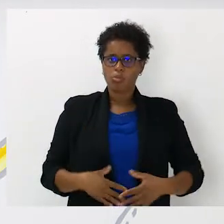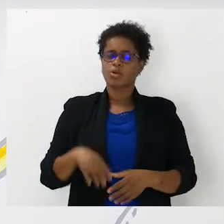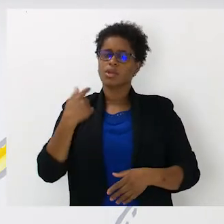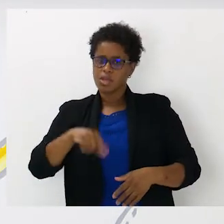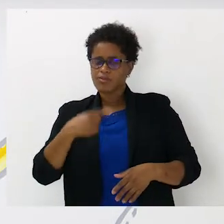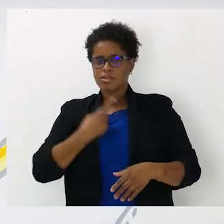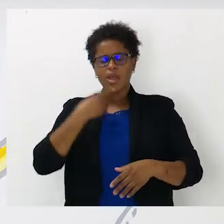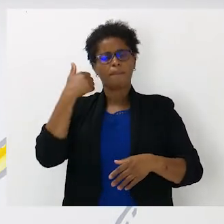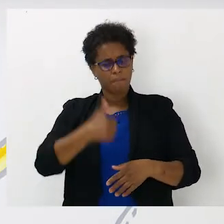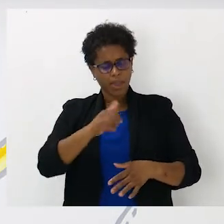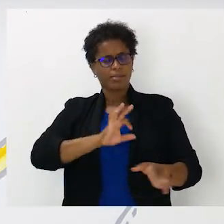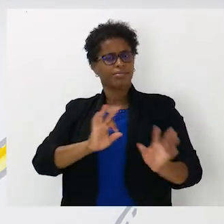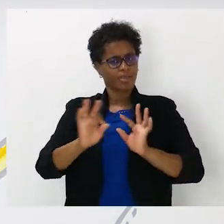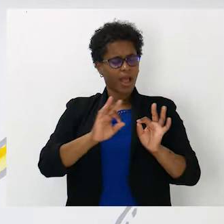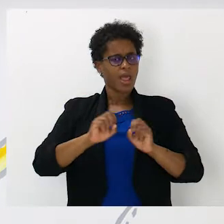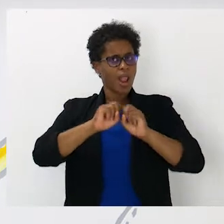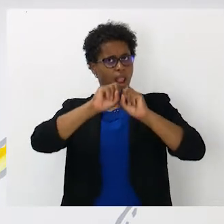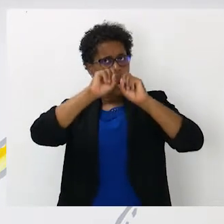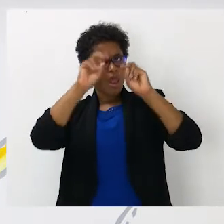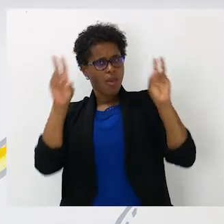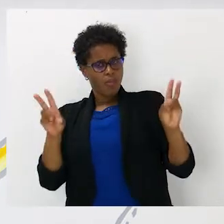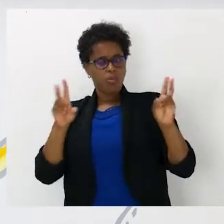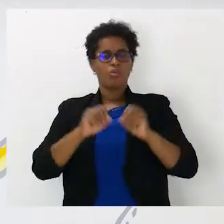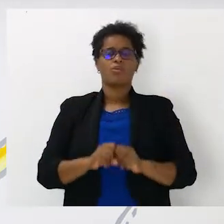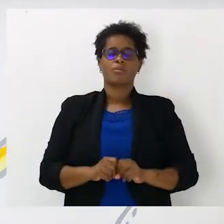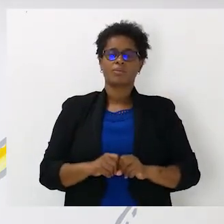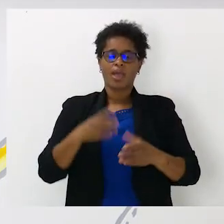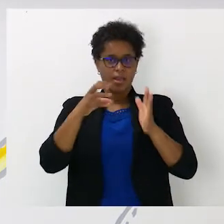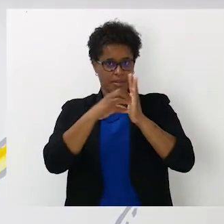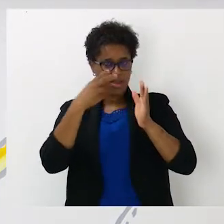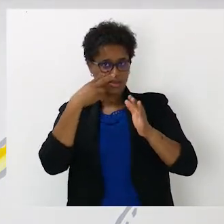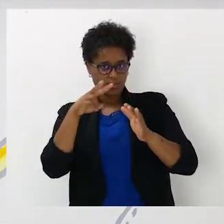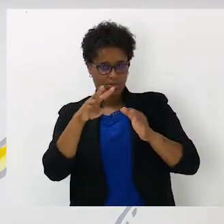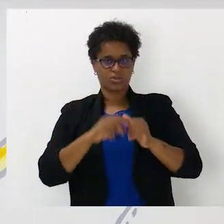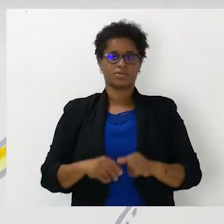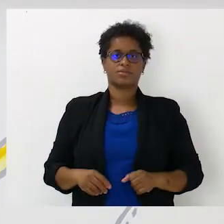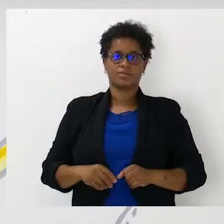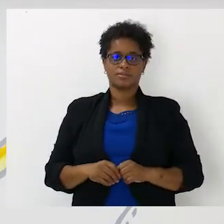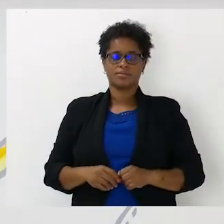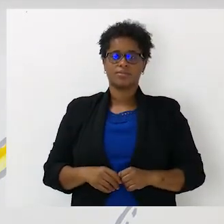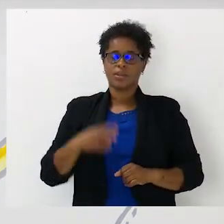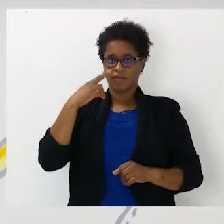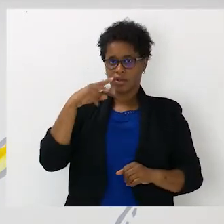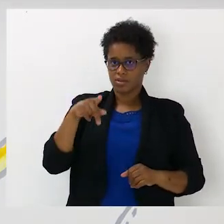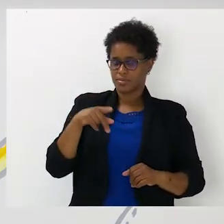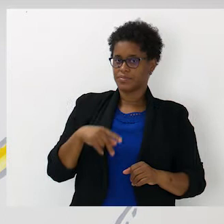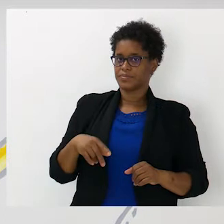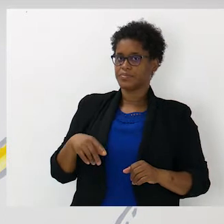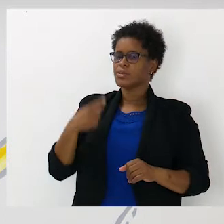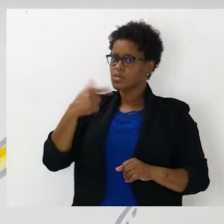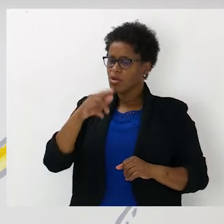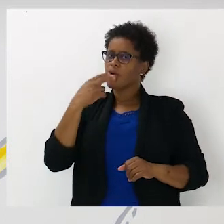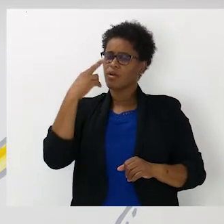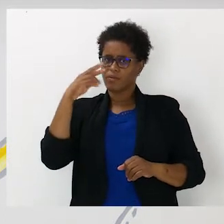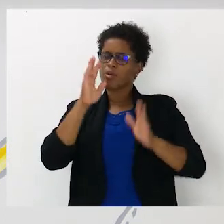bem tratado, limpo. A imagem mostra, tanto vejam, estão a ver